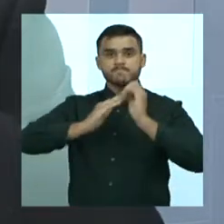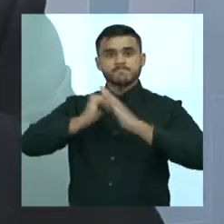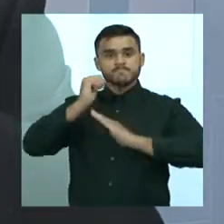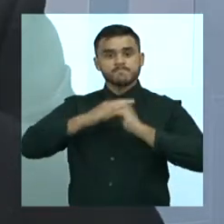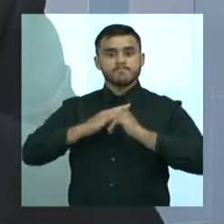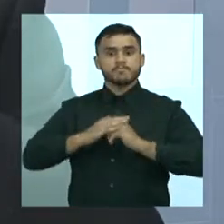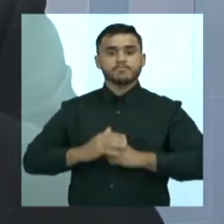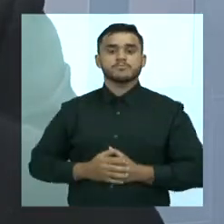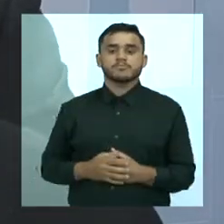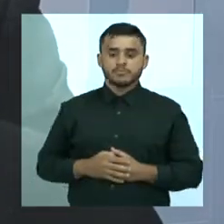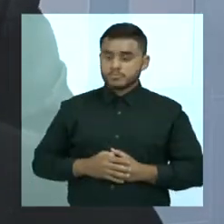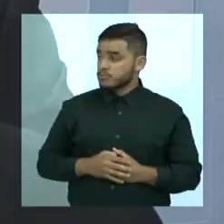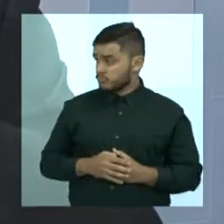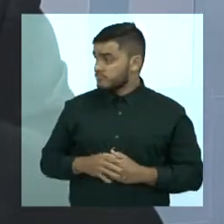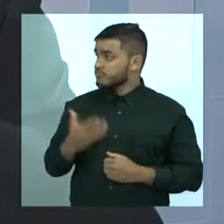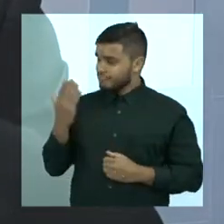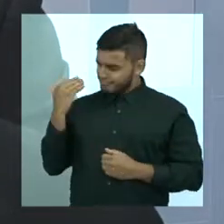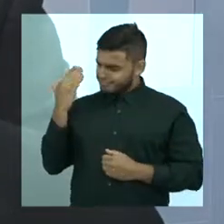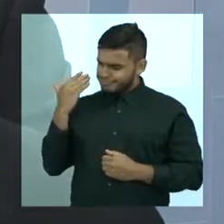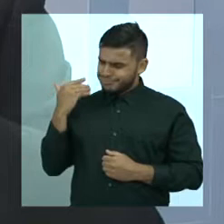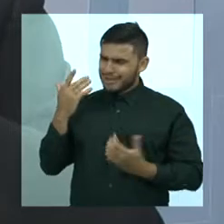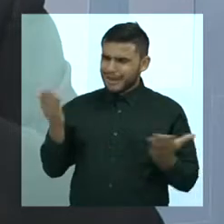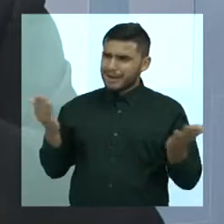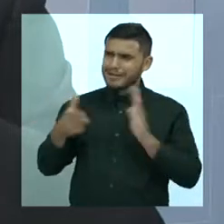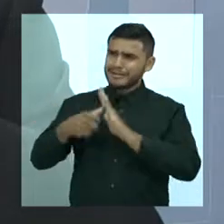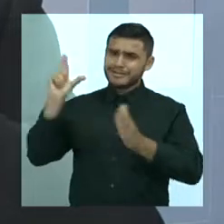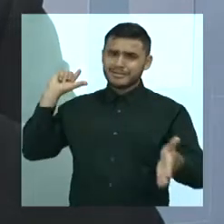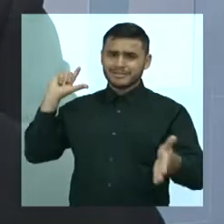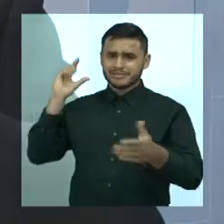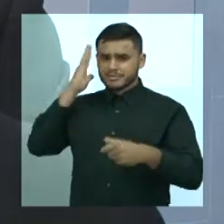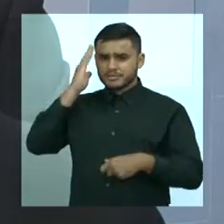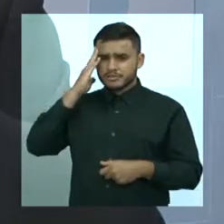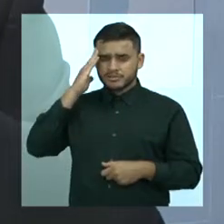reforma? Não, antes. Antes